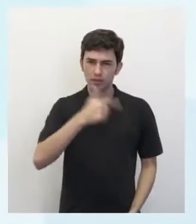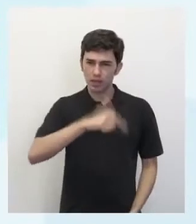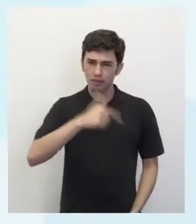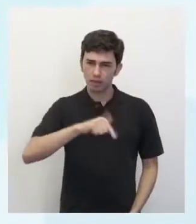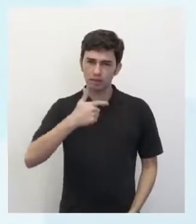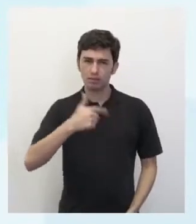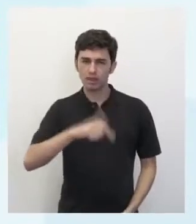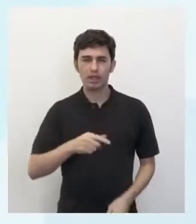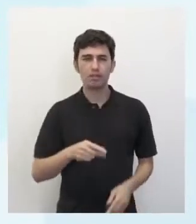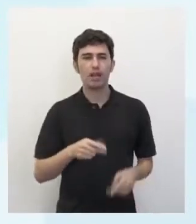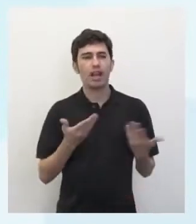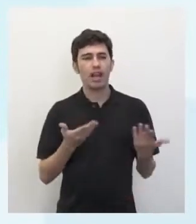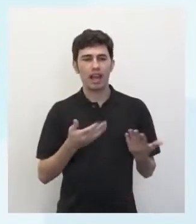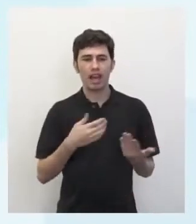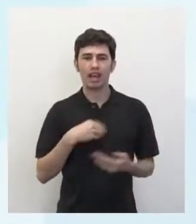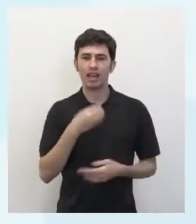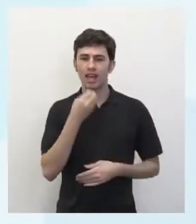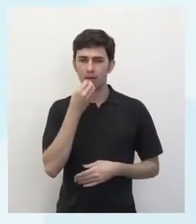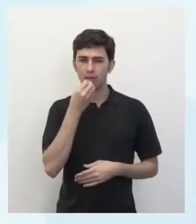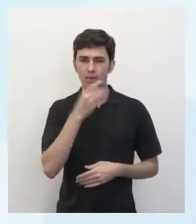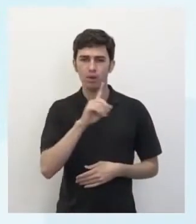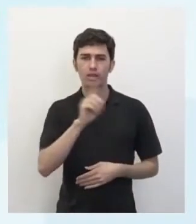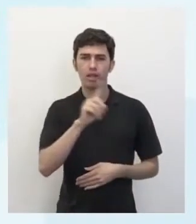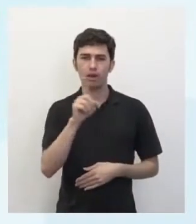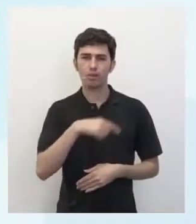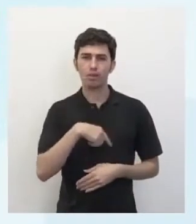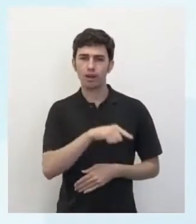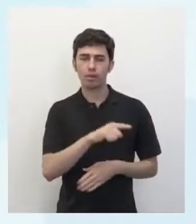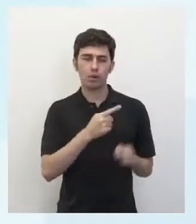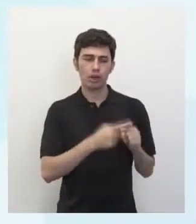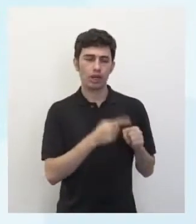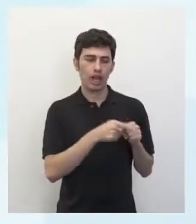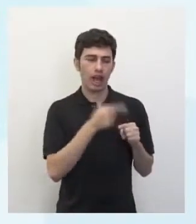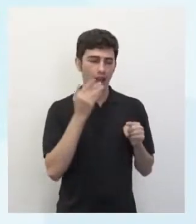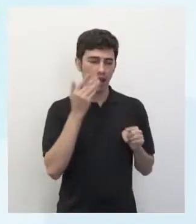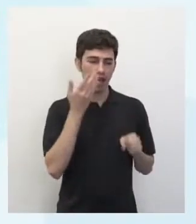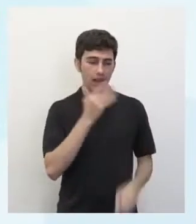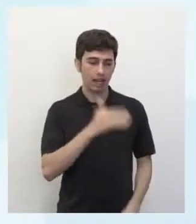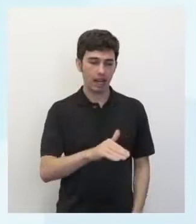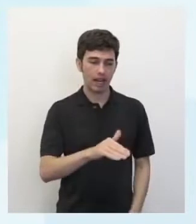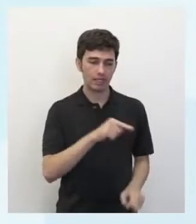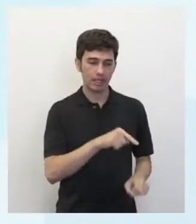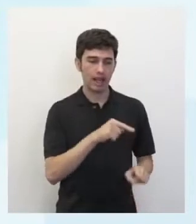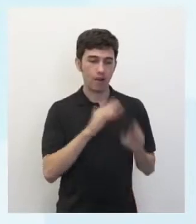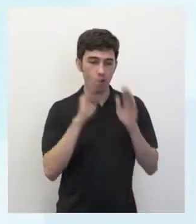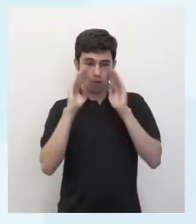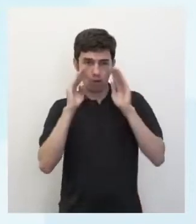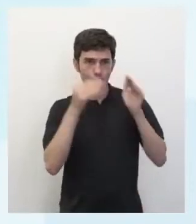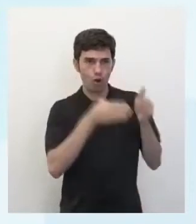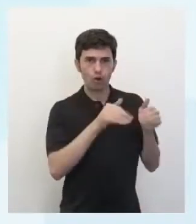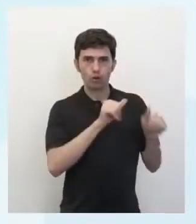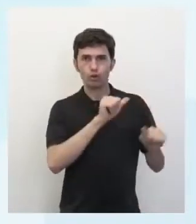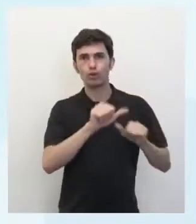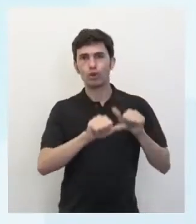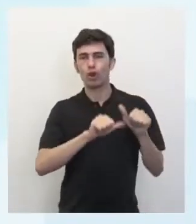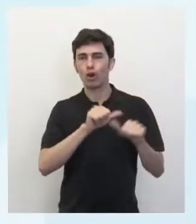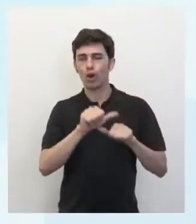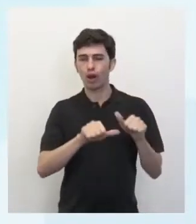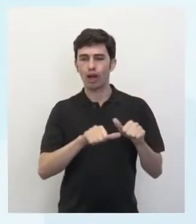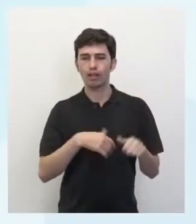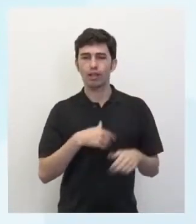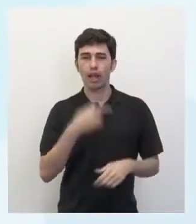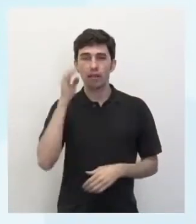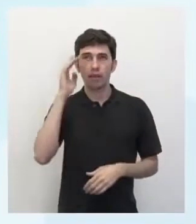falando que se tiver muita publicidade pode mudar o foco, né? O que a criança para de pensar e não pensa no contexto da sua faixa